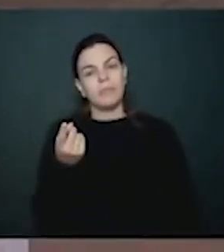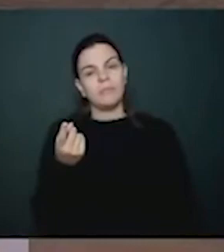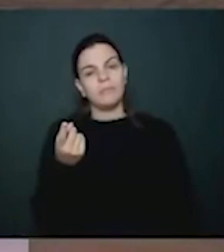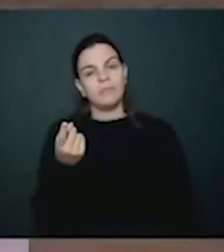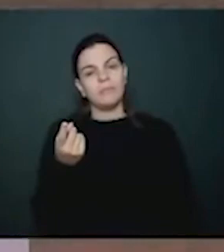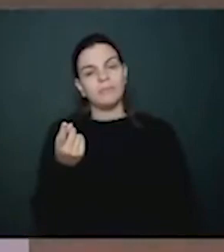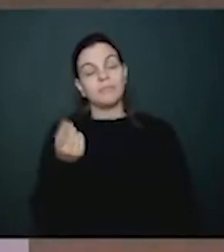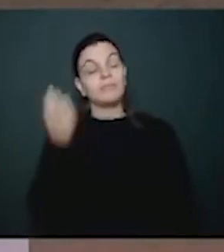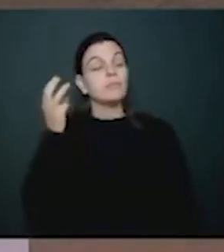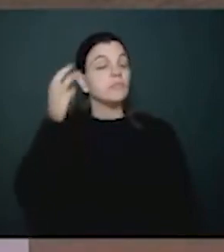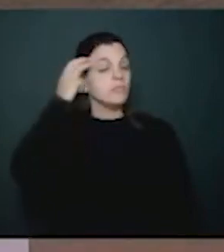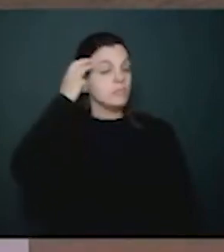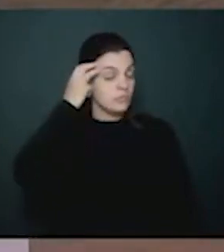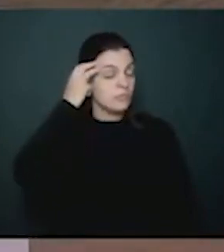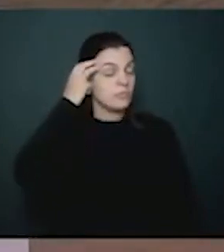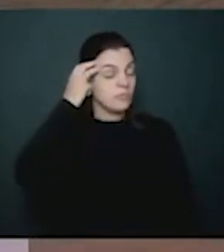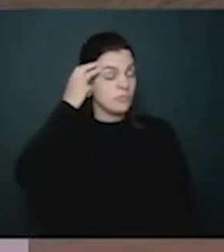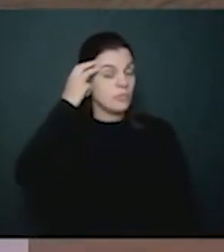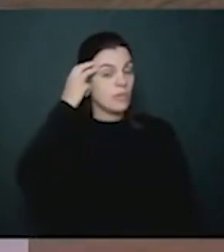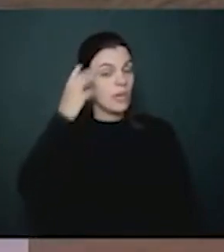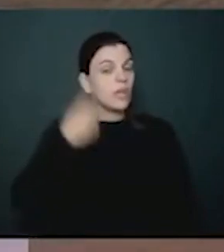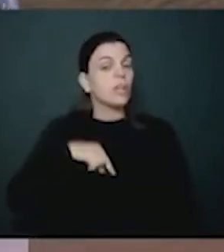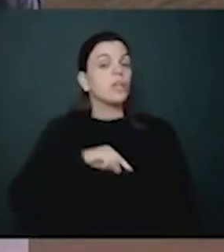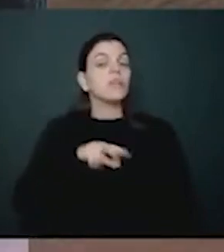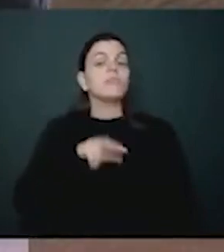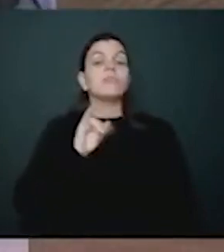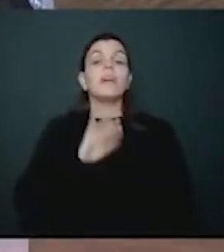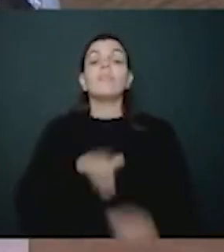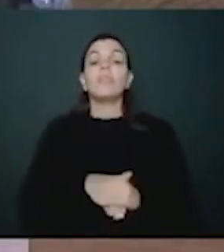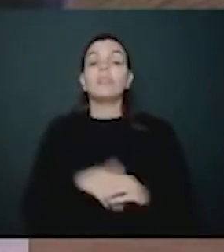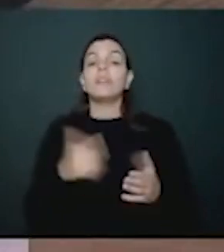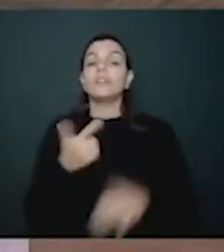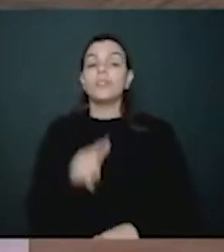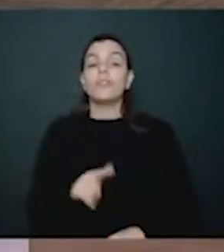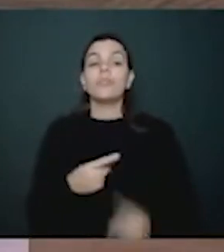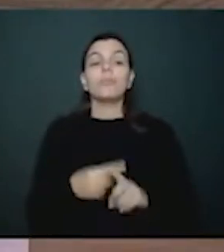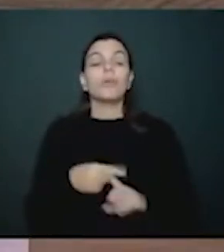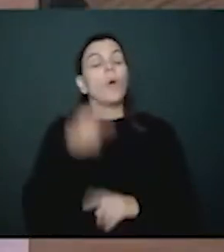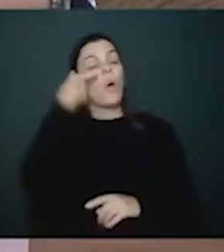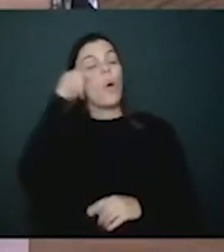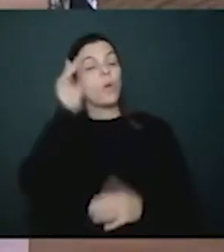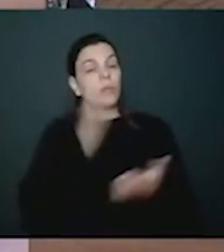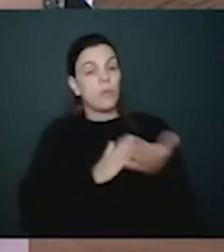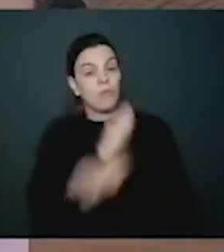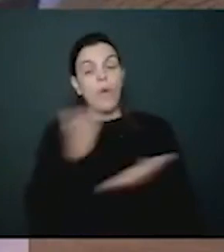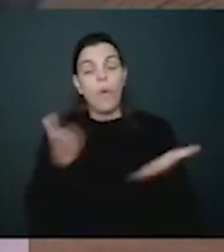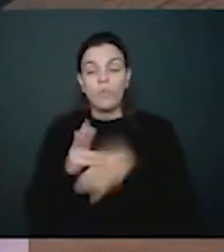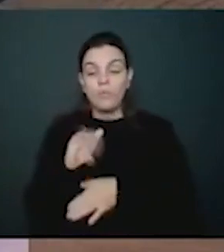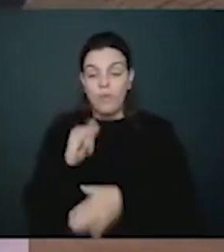Dalton Borba, nós vamos votar novamente, porque ontem já aprovamos e hoje vamos votar